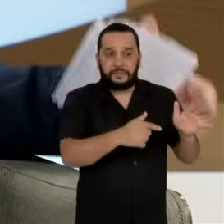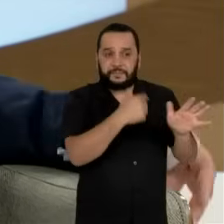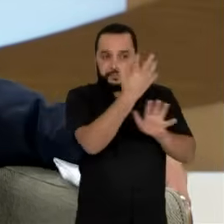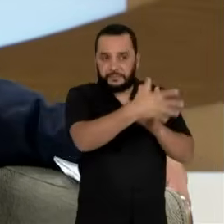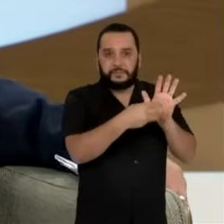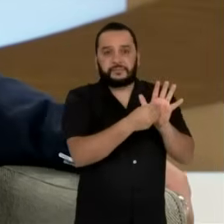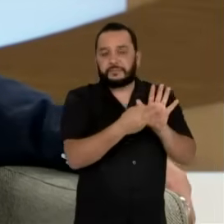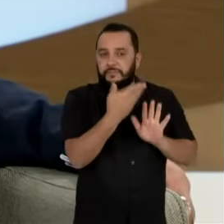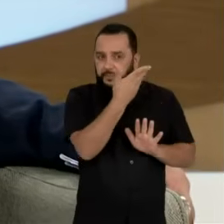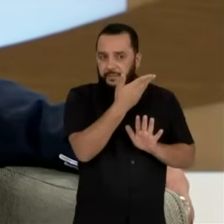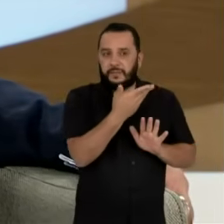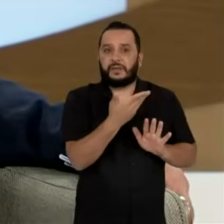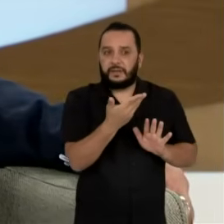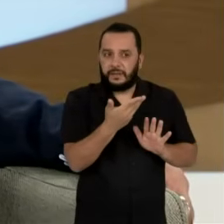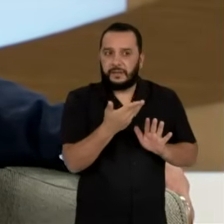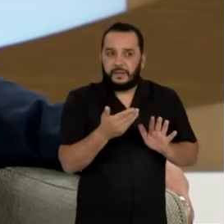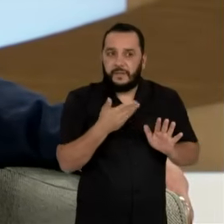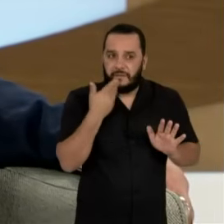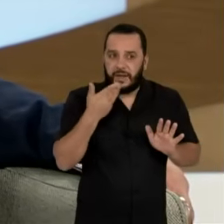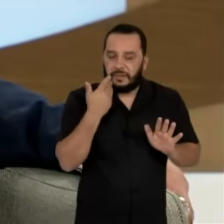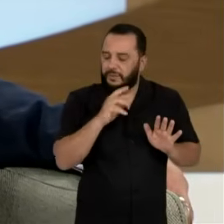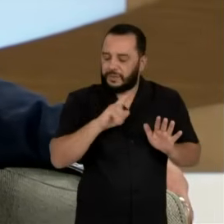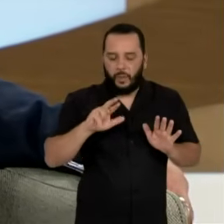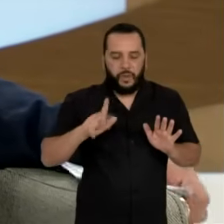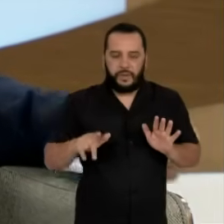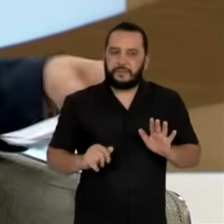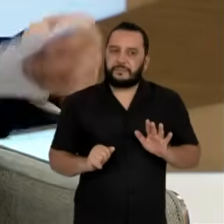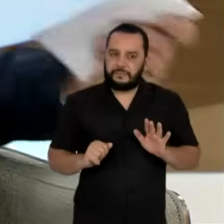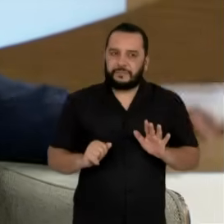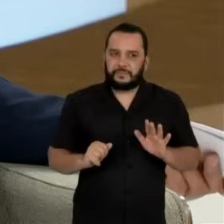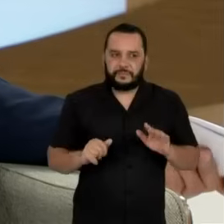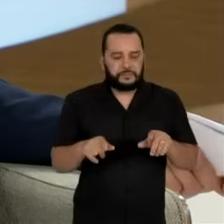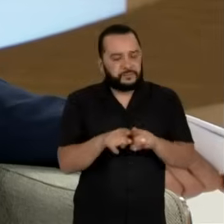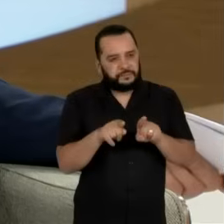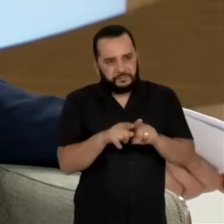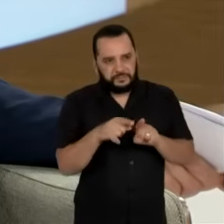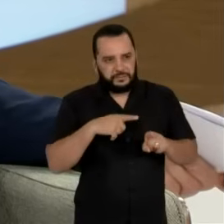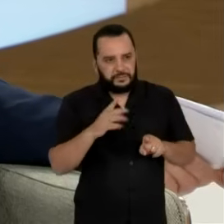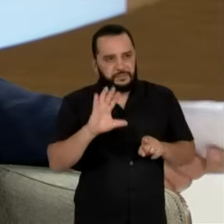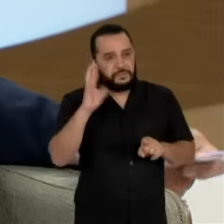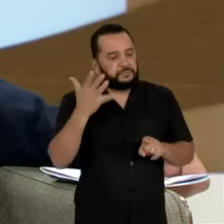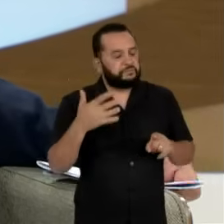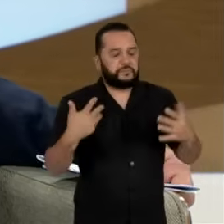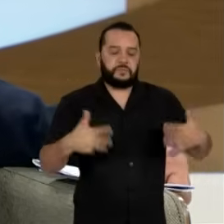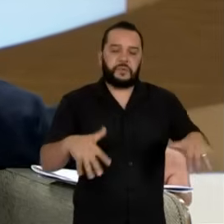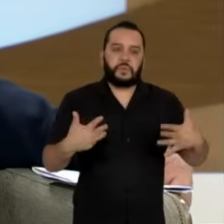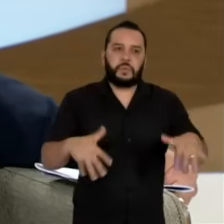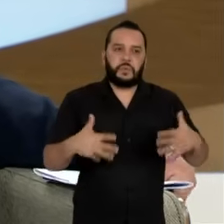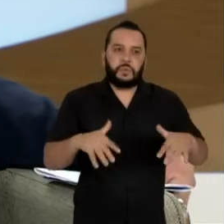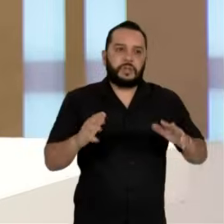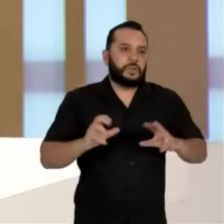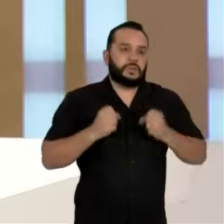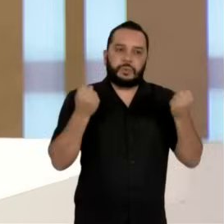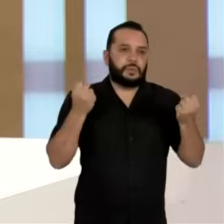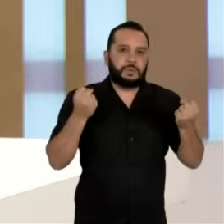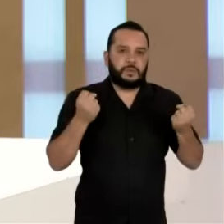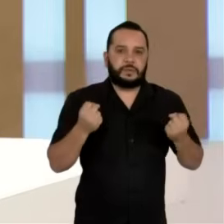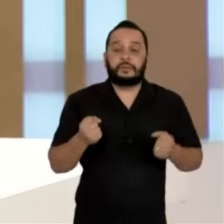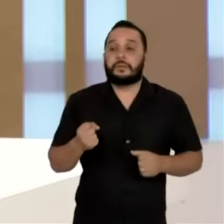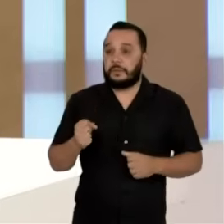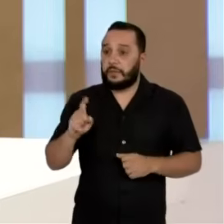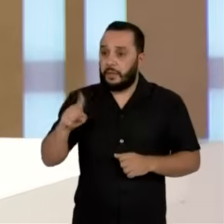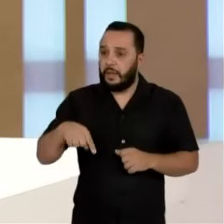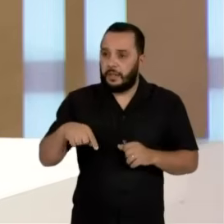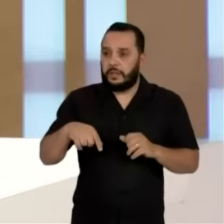situação muito... E a gente vê agora, e numa hora dessa, vem uma coisa dessa, né? No sentido de ser